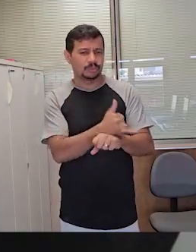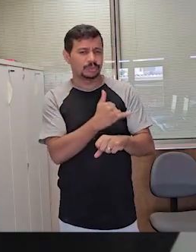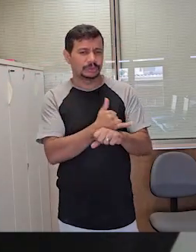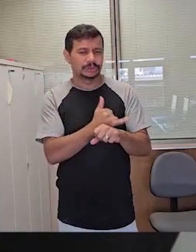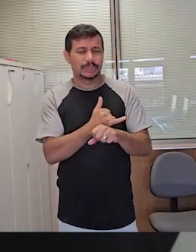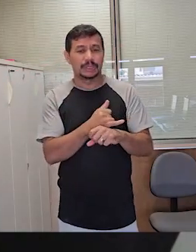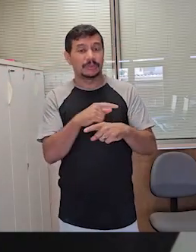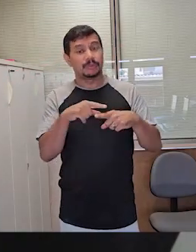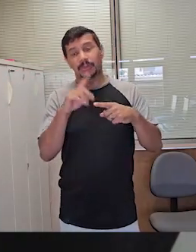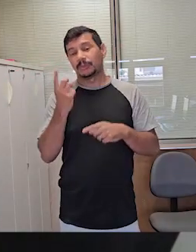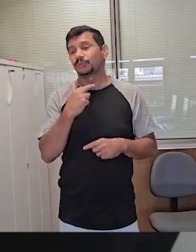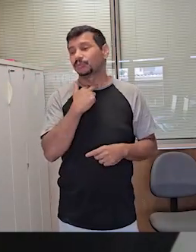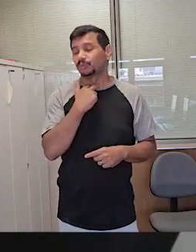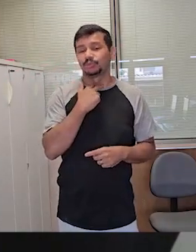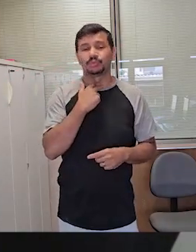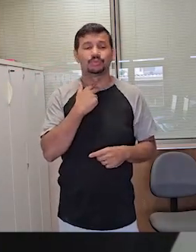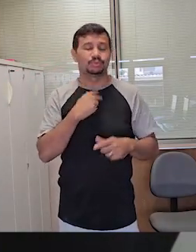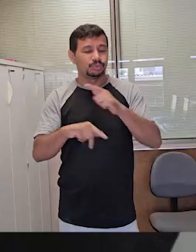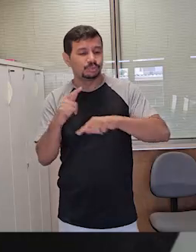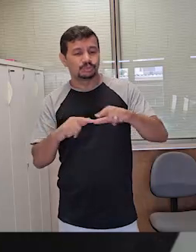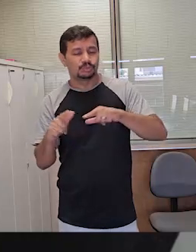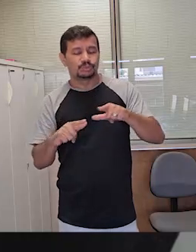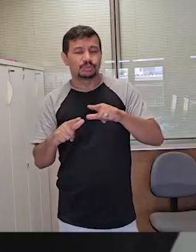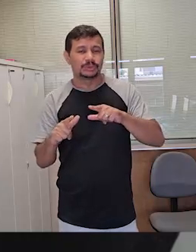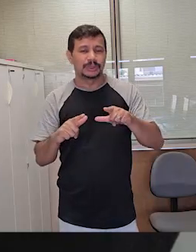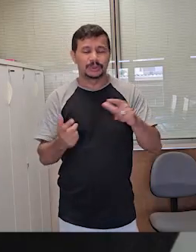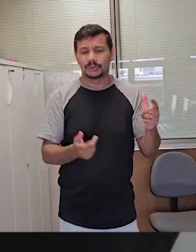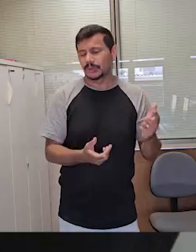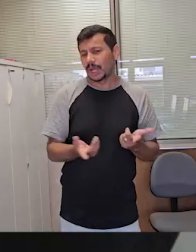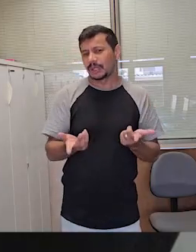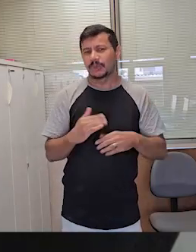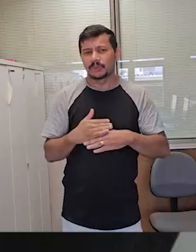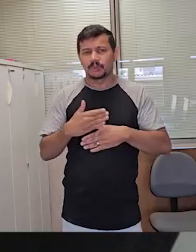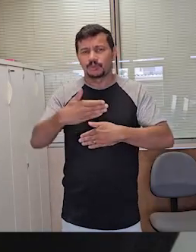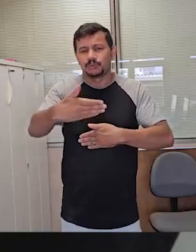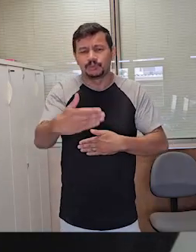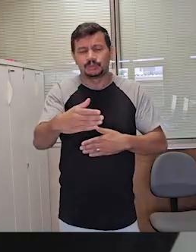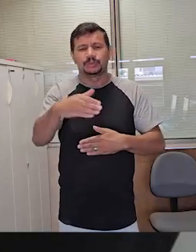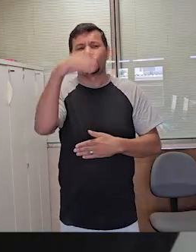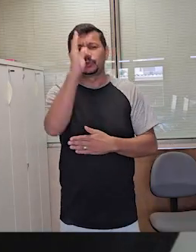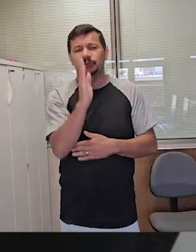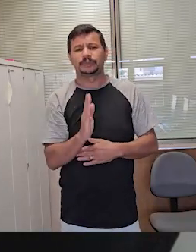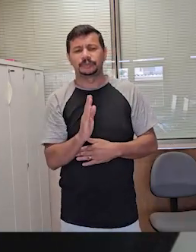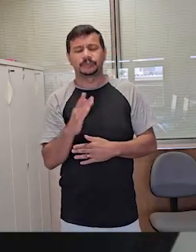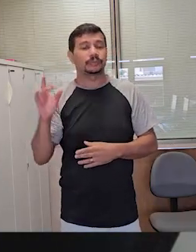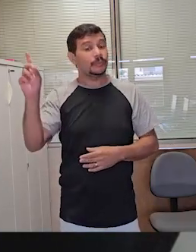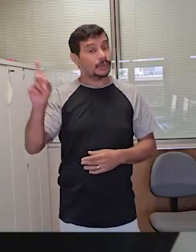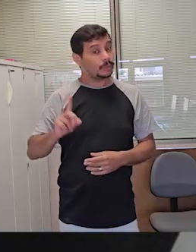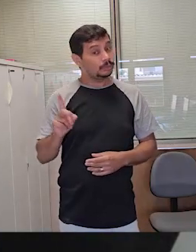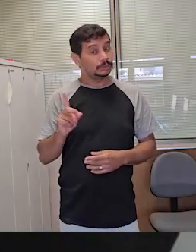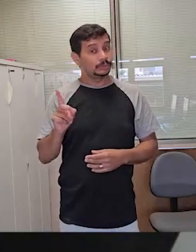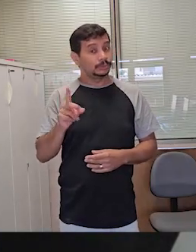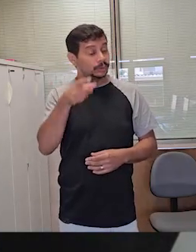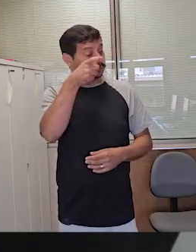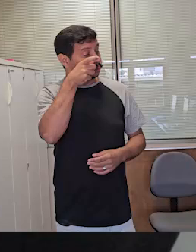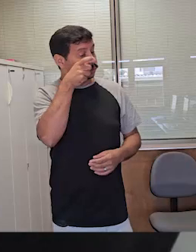a rapaziada que pega no batente e que constrói a riqueza desse país, né? Ainda tem muita coisa para ser consertada, então você vê, no campo do direito. E aí